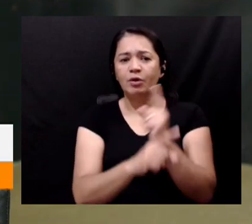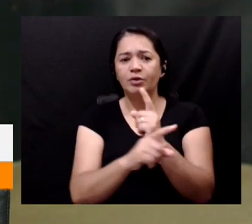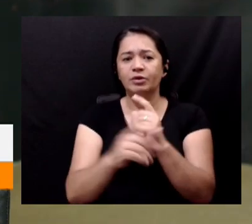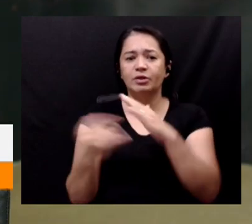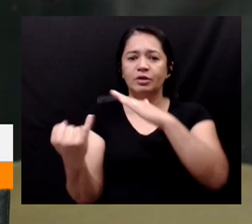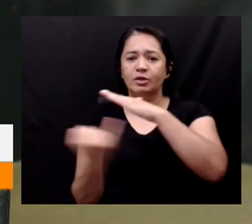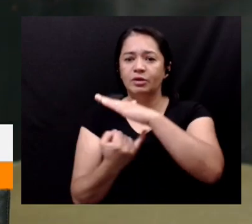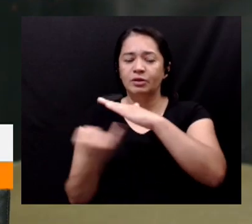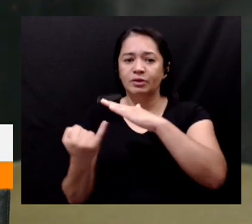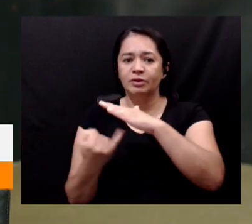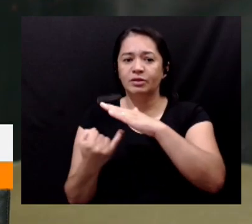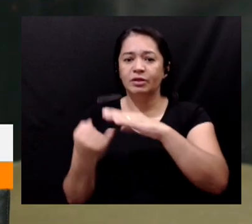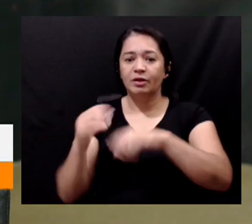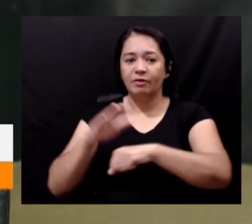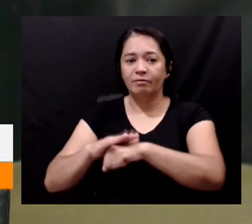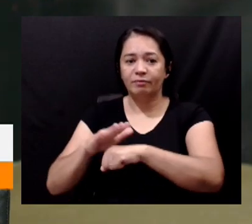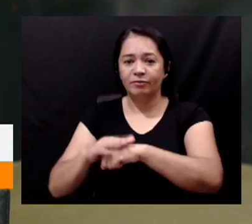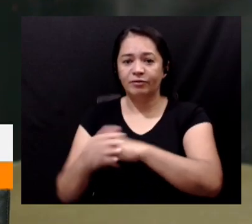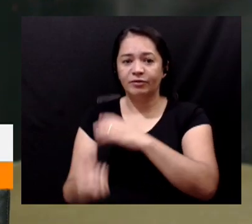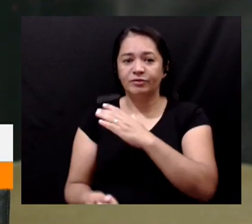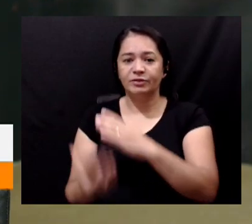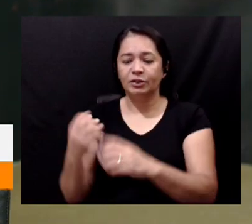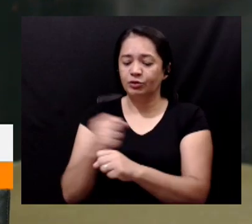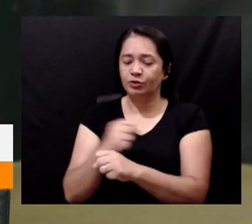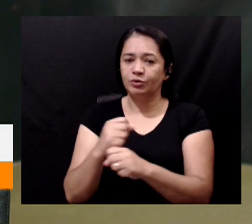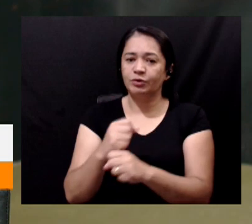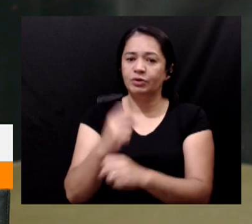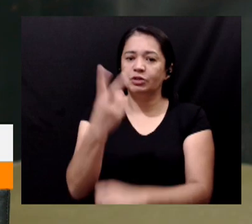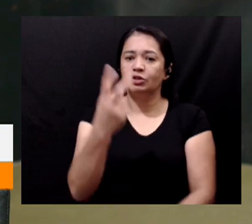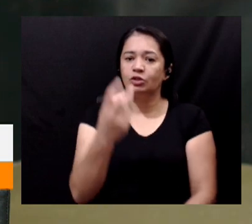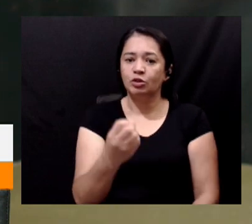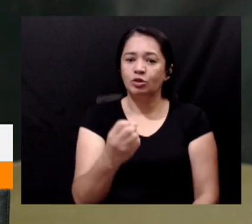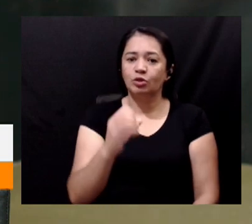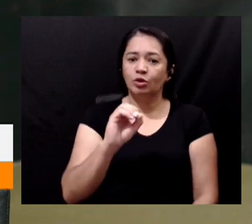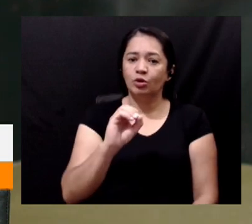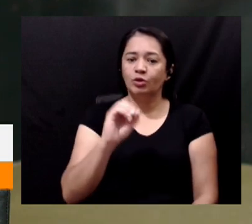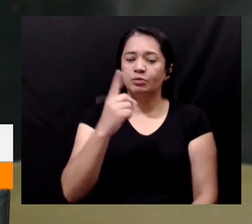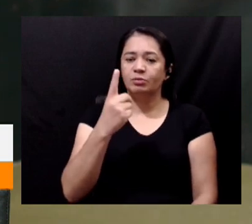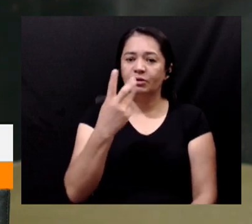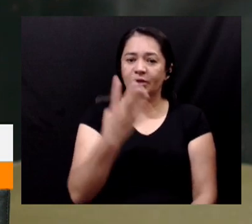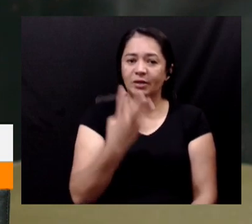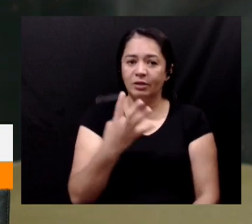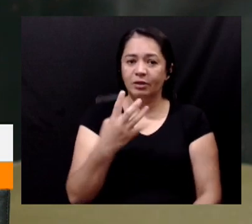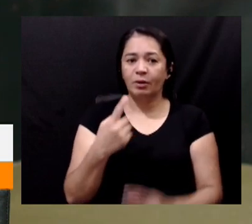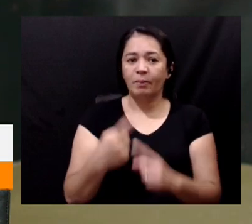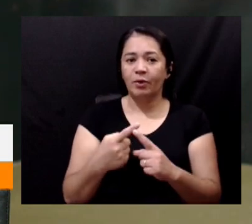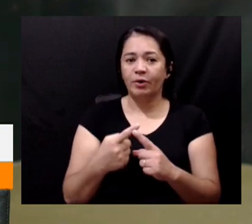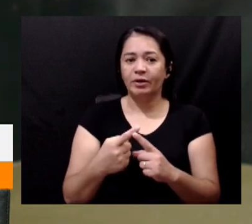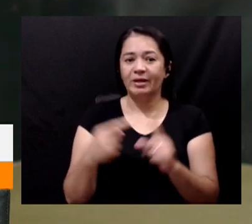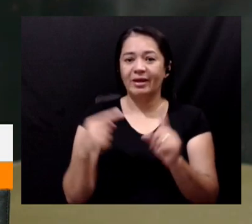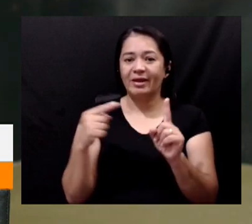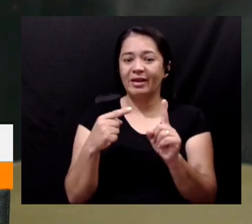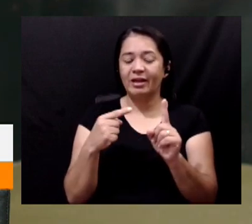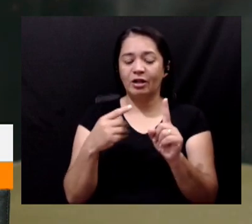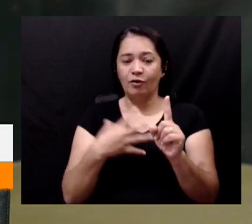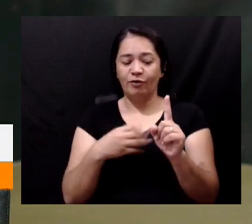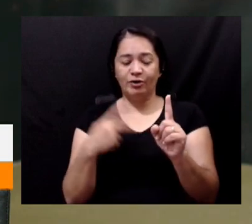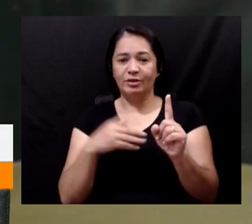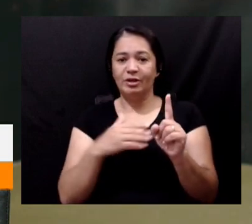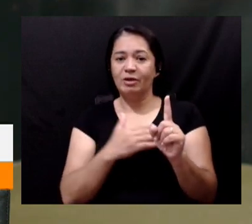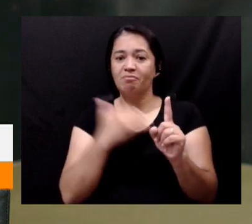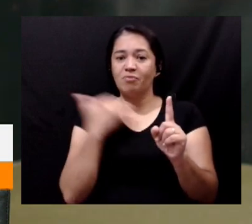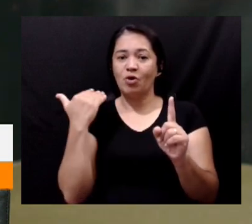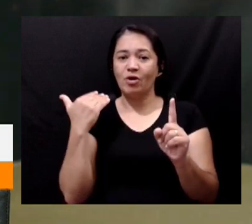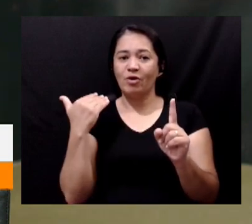fundado em 2014, após Uhum. Demétrio Gereissati perder o filho Dimitri, de 16 anos. O Dimitri, ele foi vítima